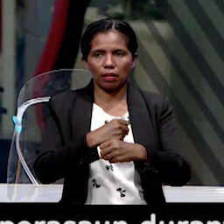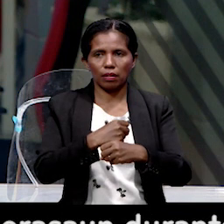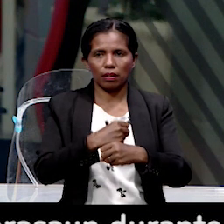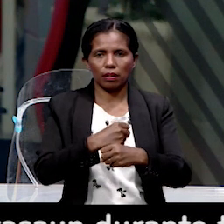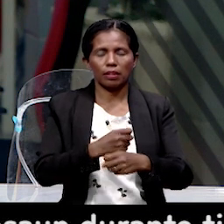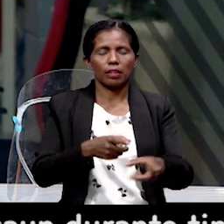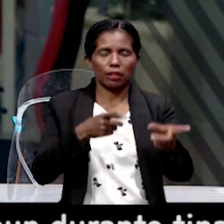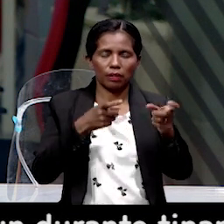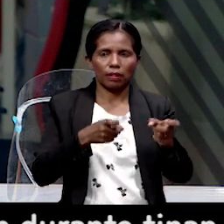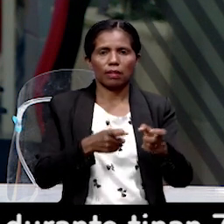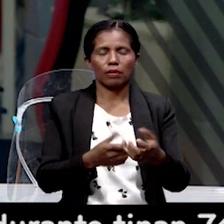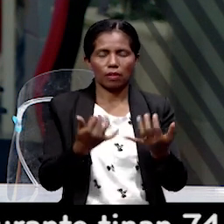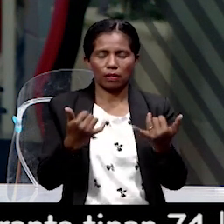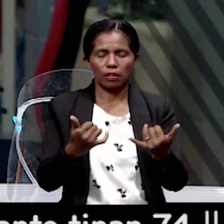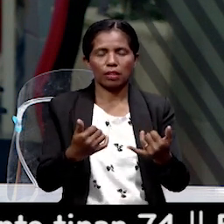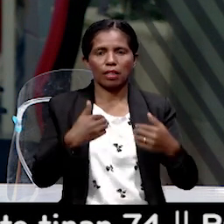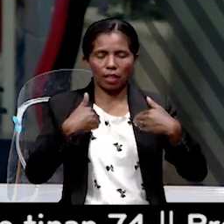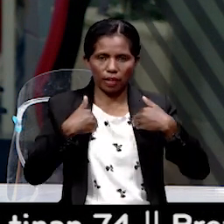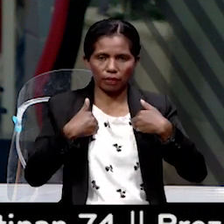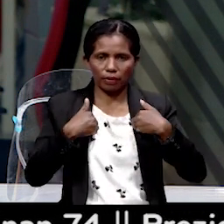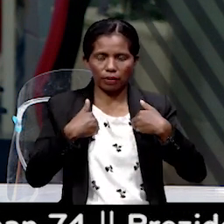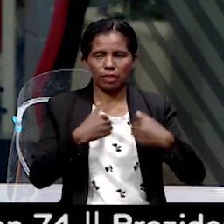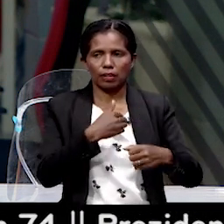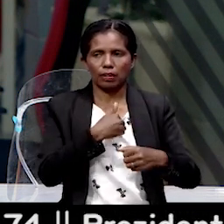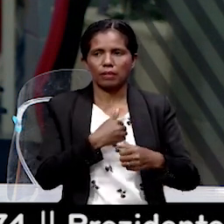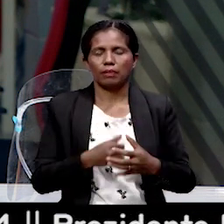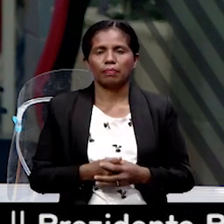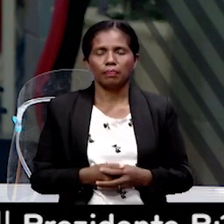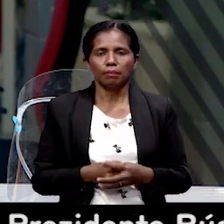aquilo que moçam, nebeto agora se ia nhecem.